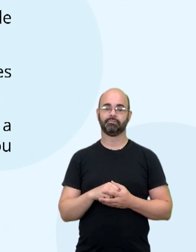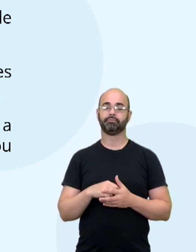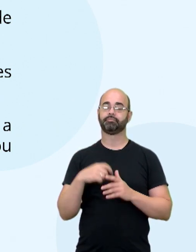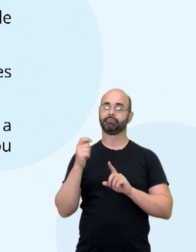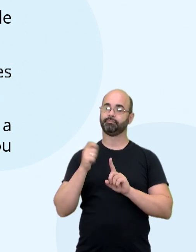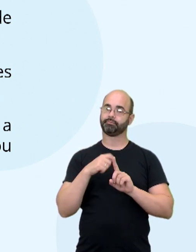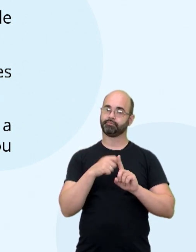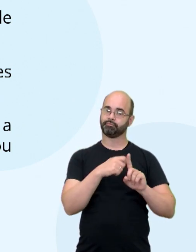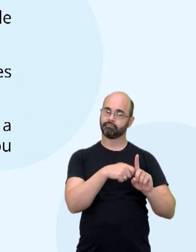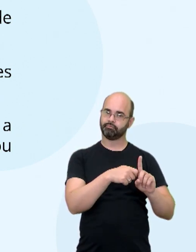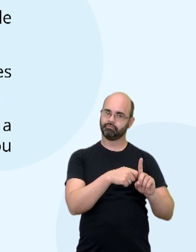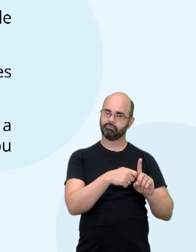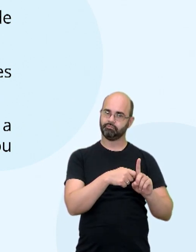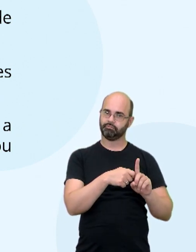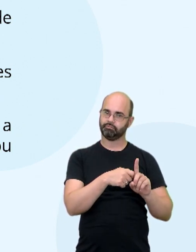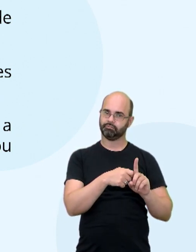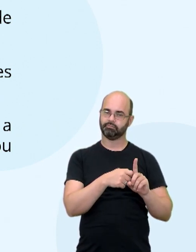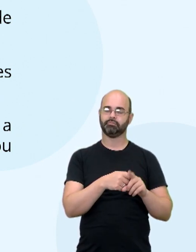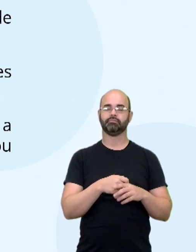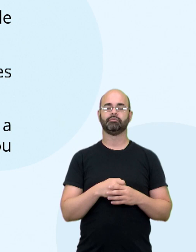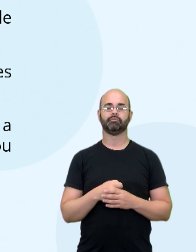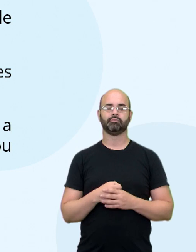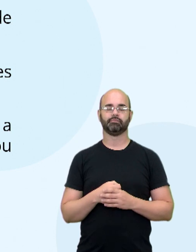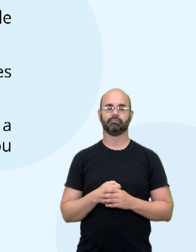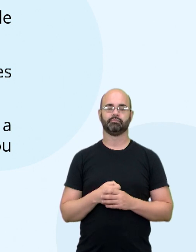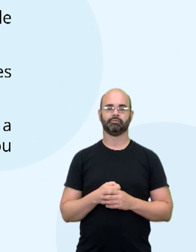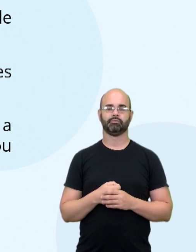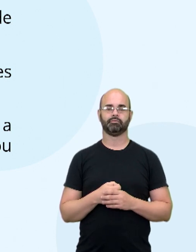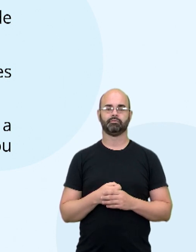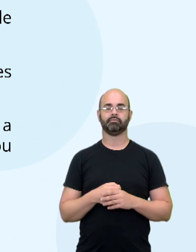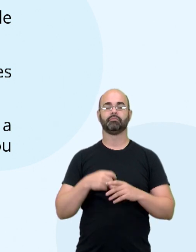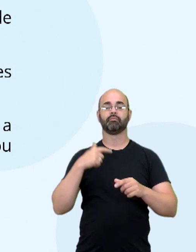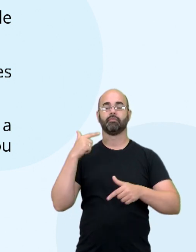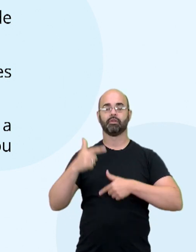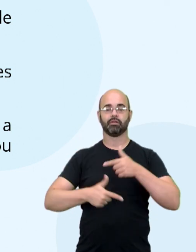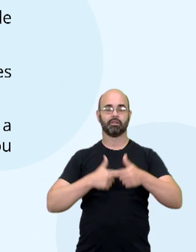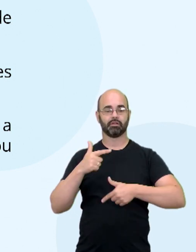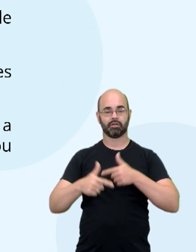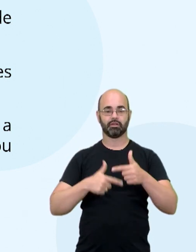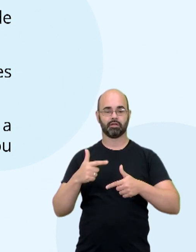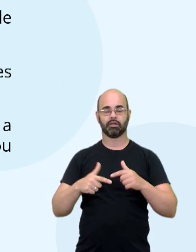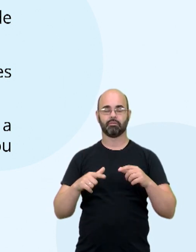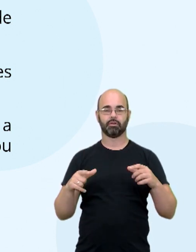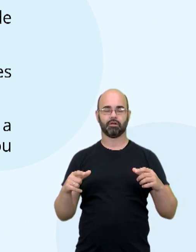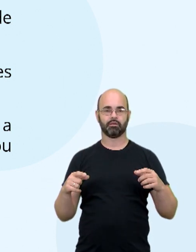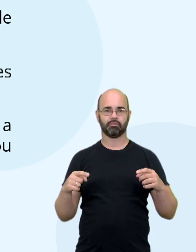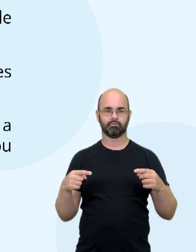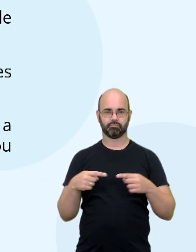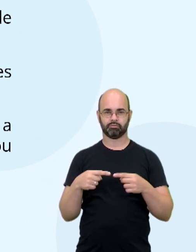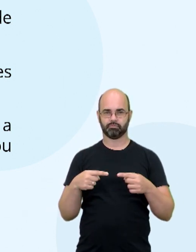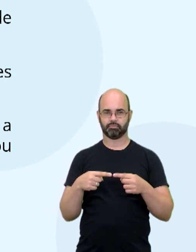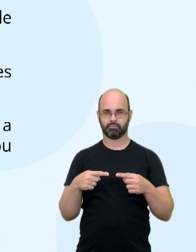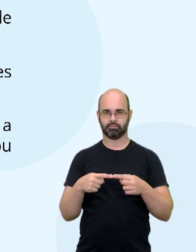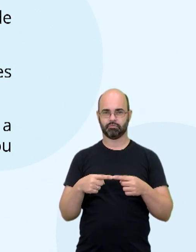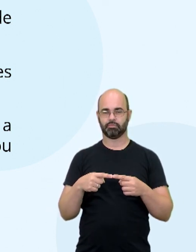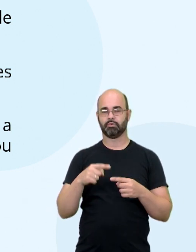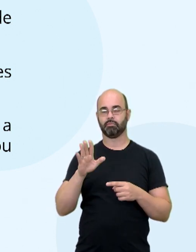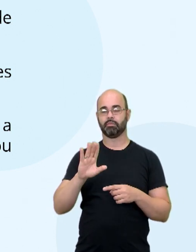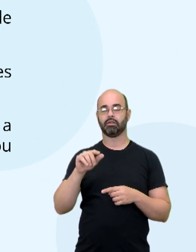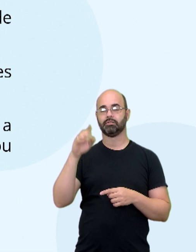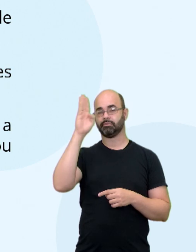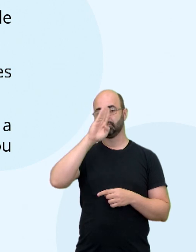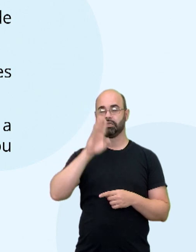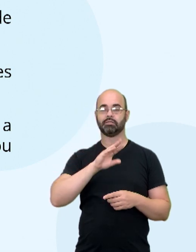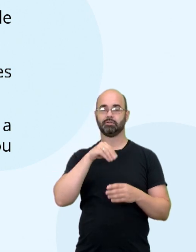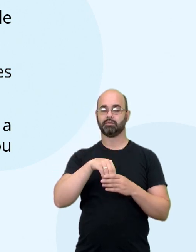que é o conjunto restrito de indicadores relacionados à força de trabalho e somente para o nível geográfico de Brasil.